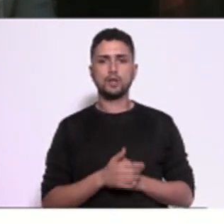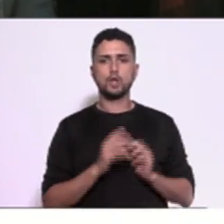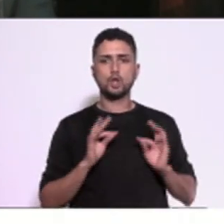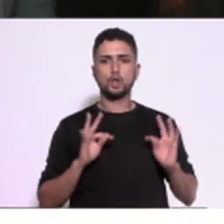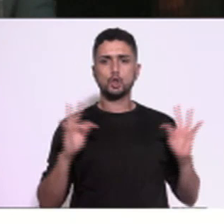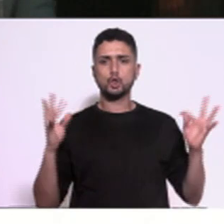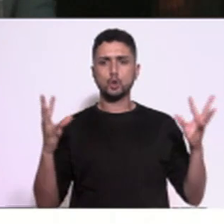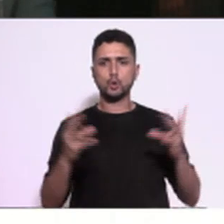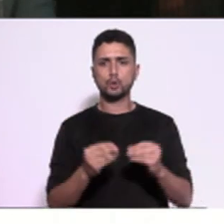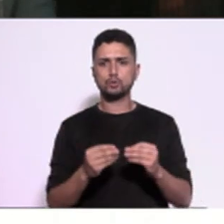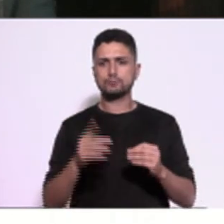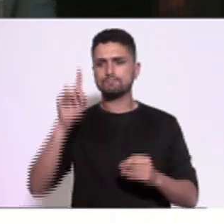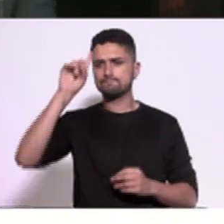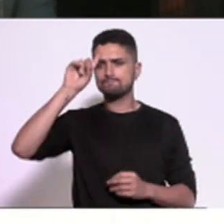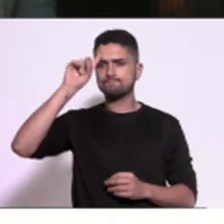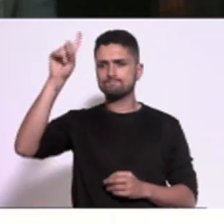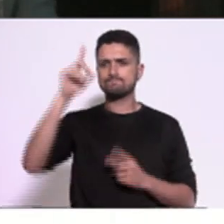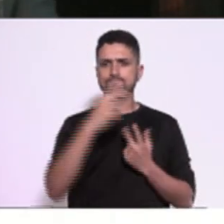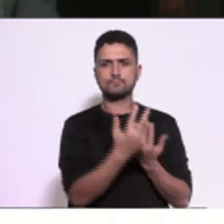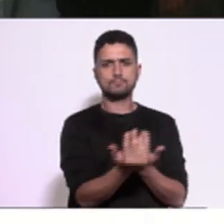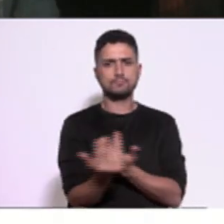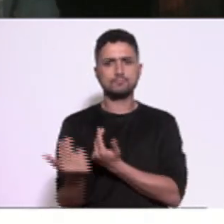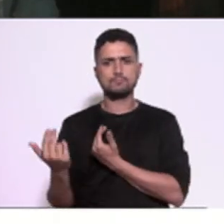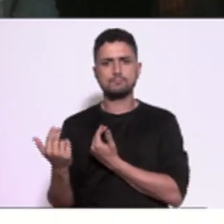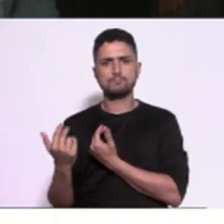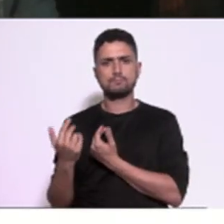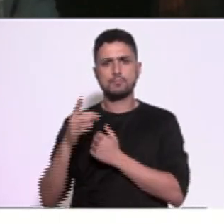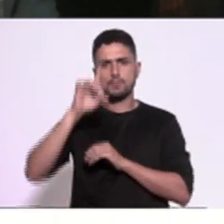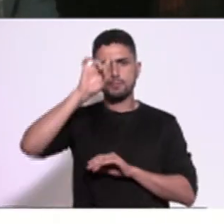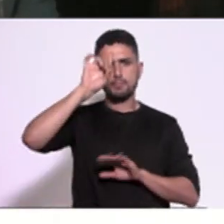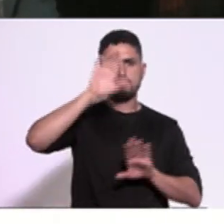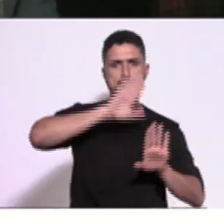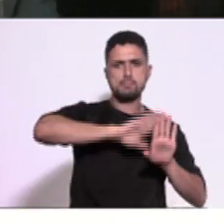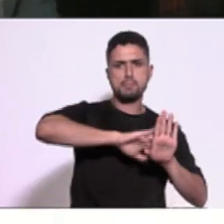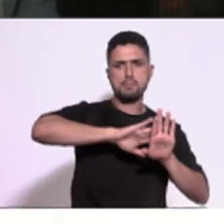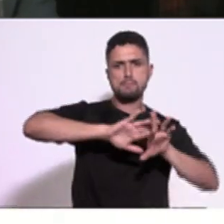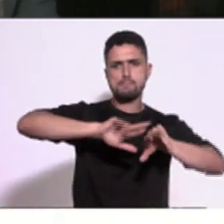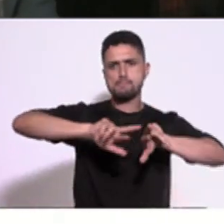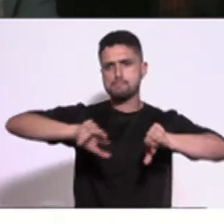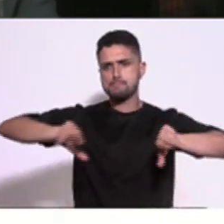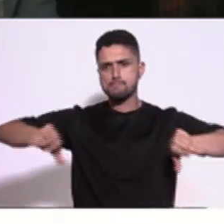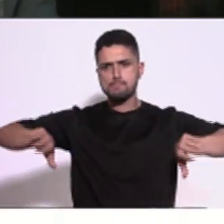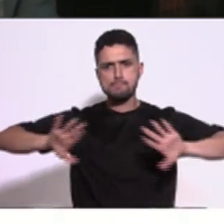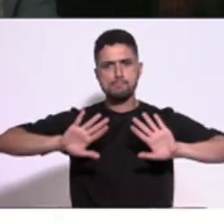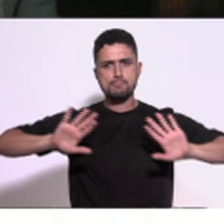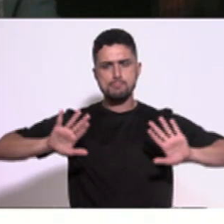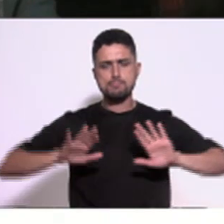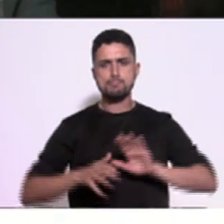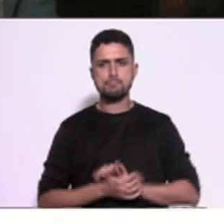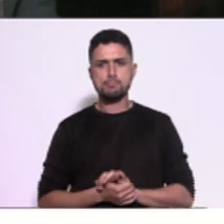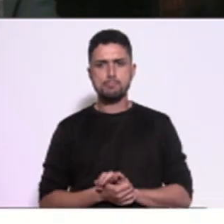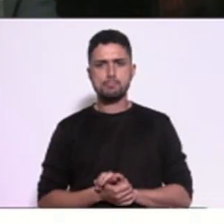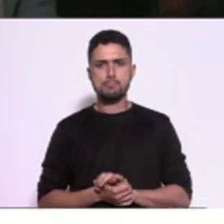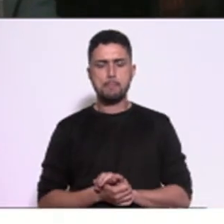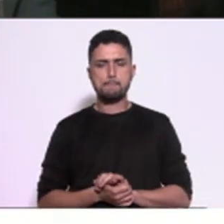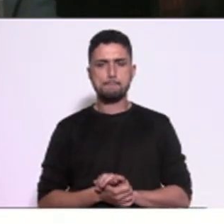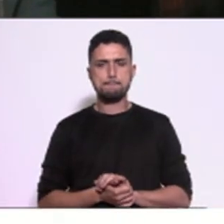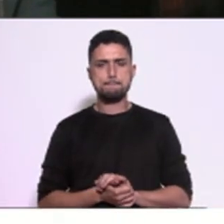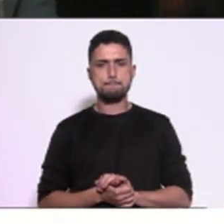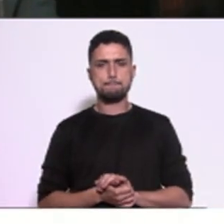todos nós, independente das nossas concepções ideológicas,